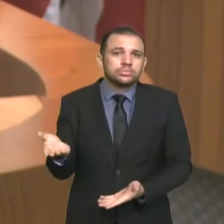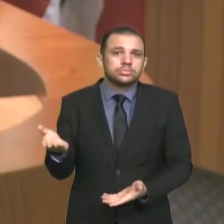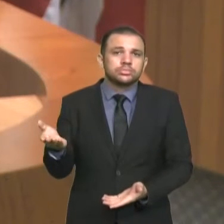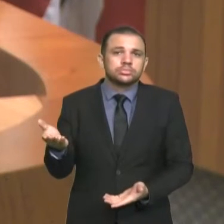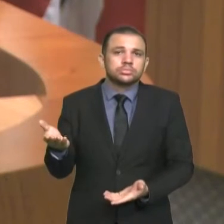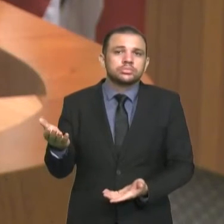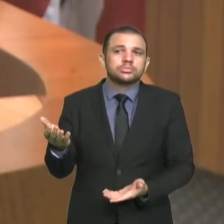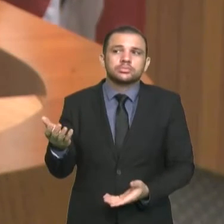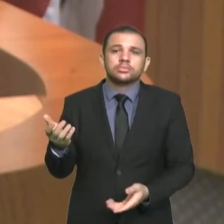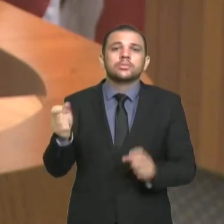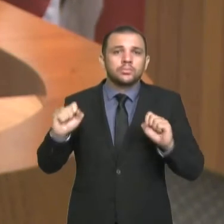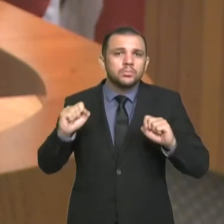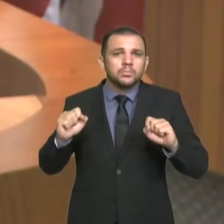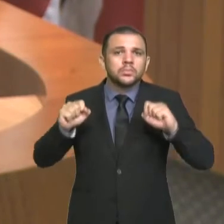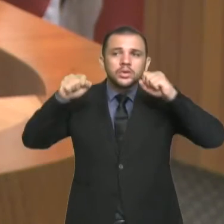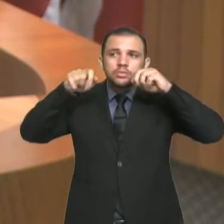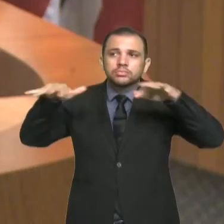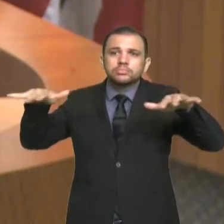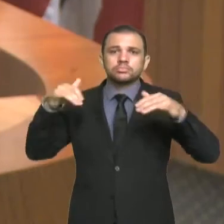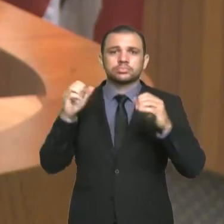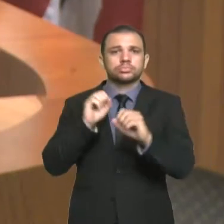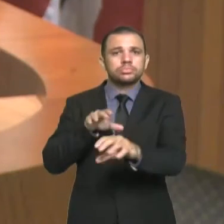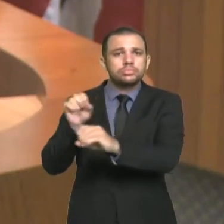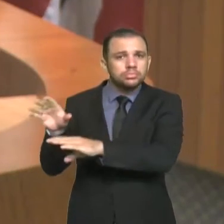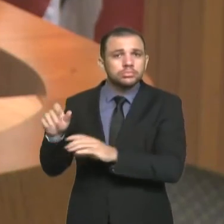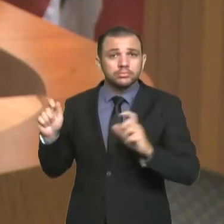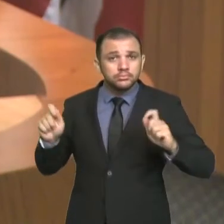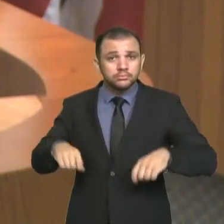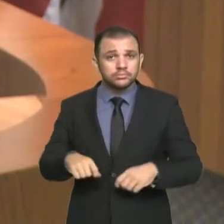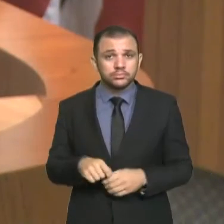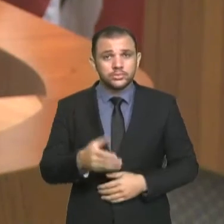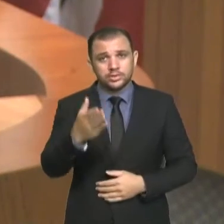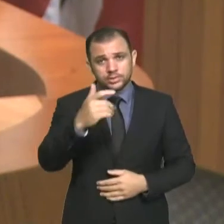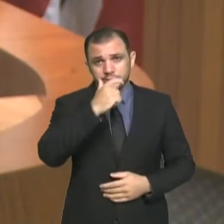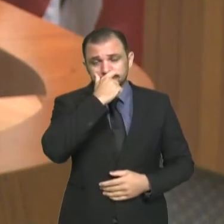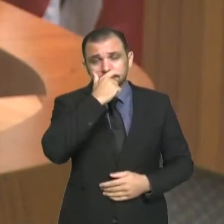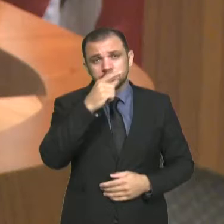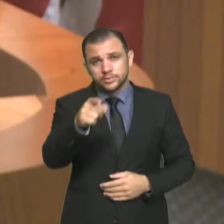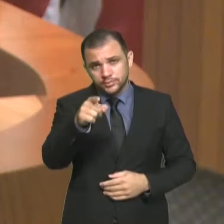educação? Deputado César Pires, Vossa Excelência é professor,